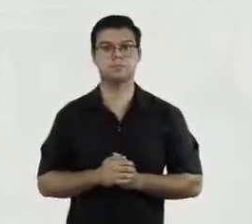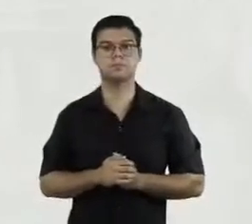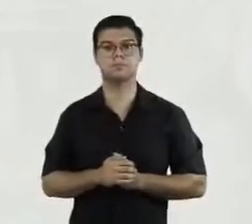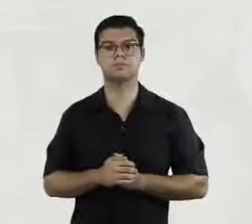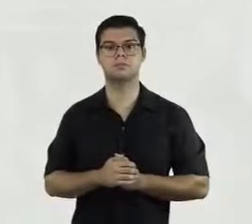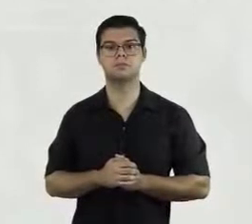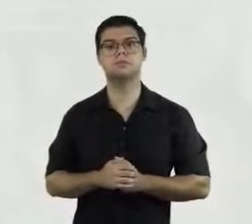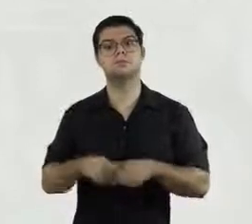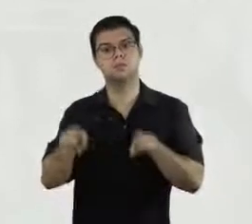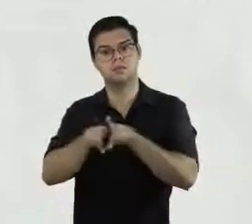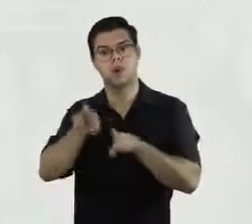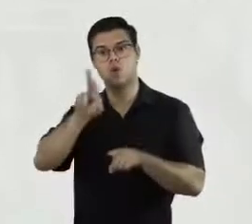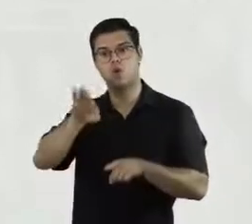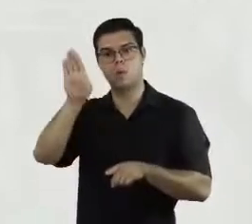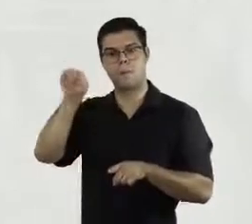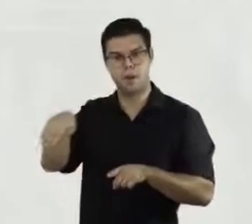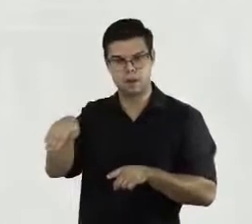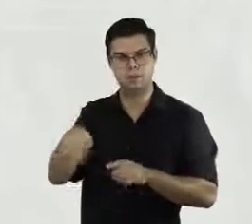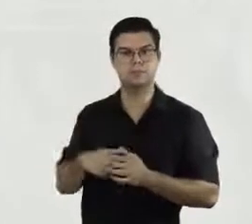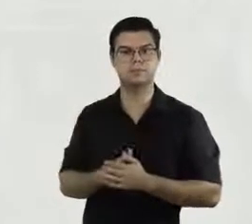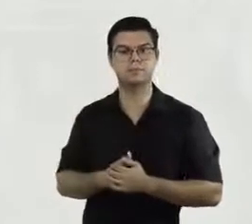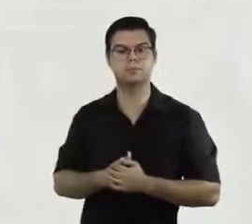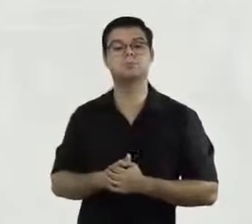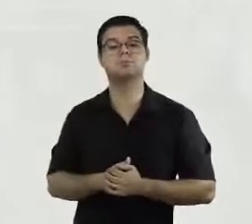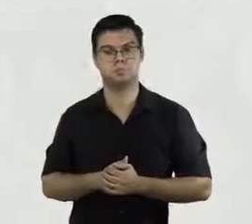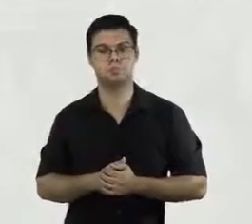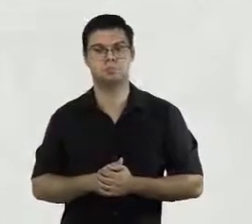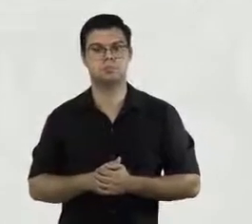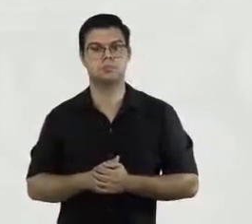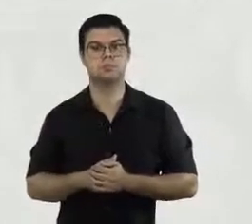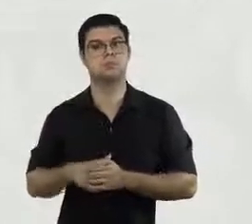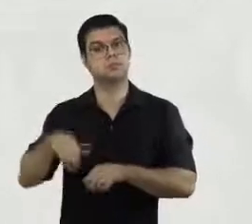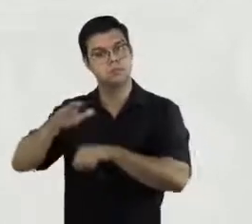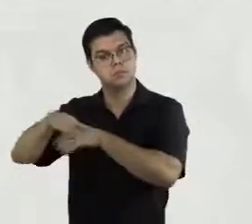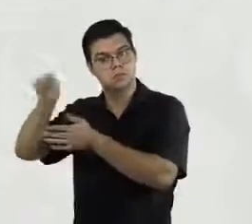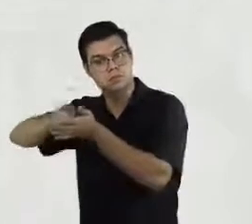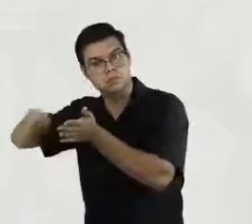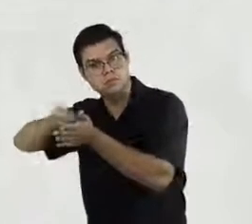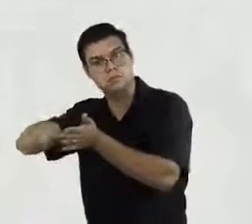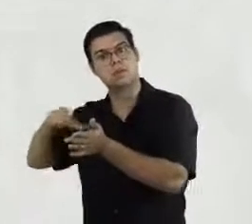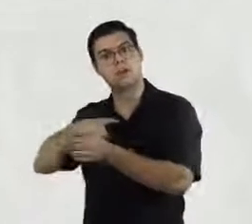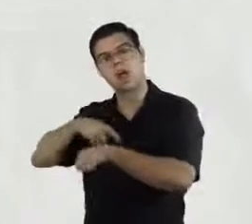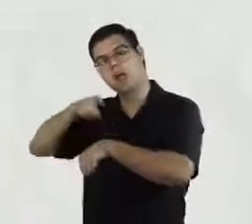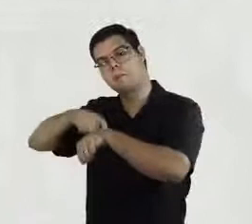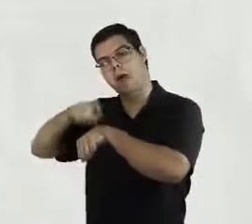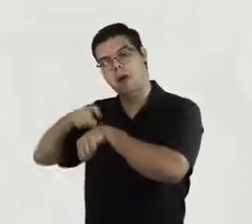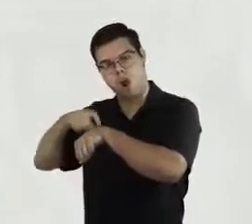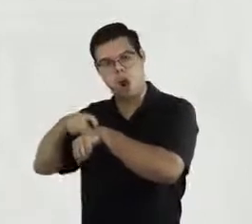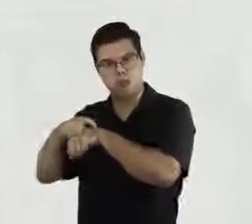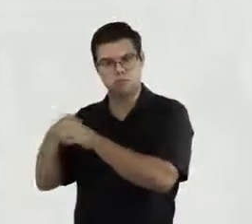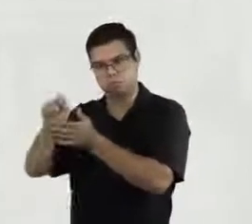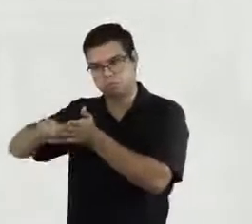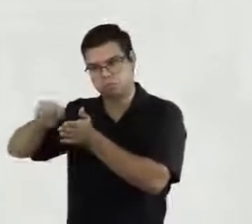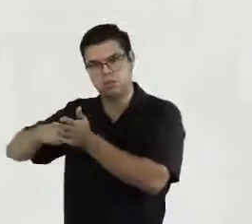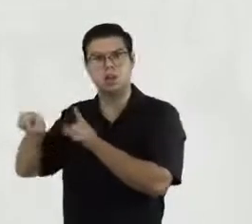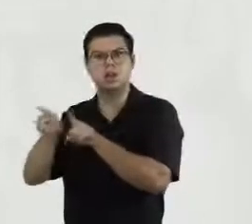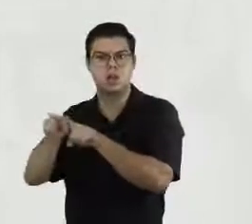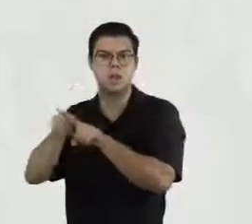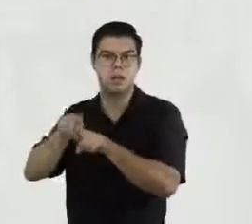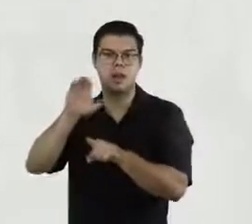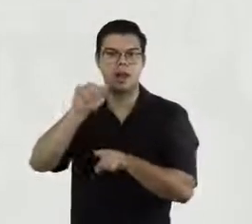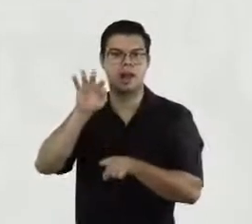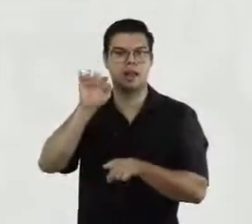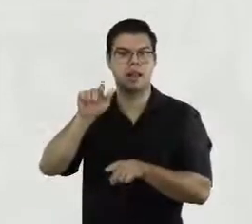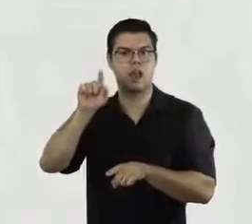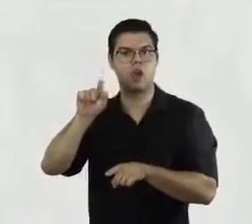e Rubens Borba de Moraes. Obra exaustiva que inclui periódicos e peças de dilação e o catálogo dos